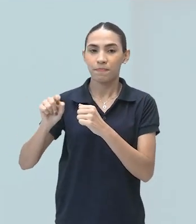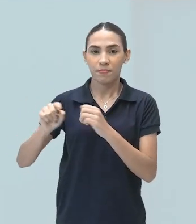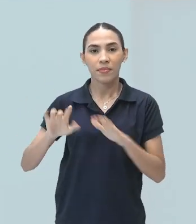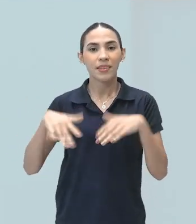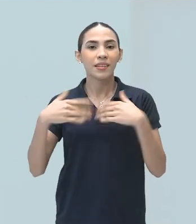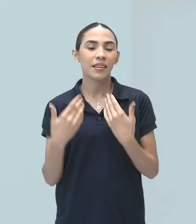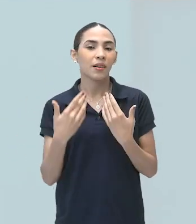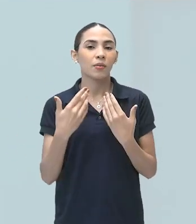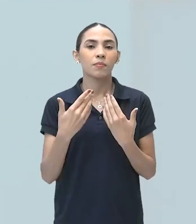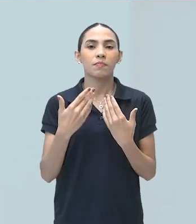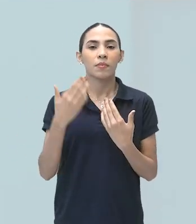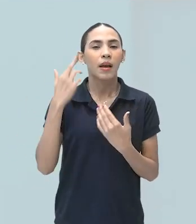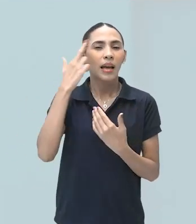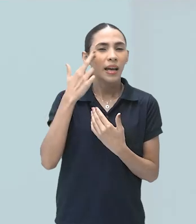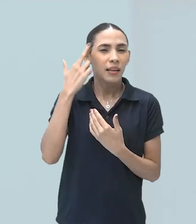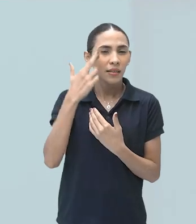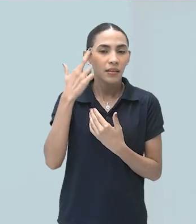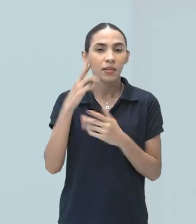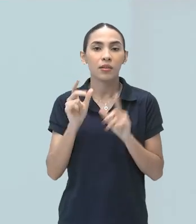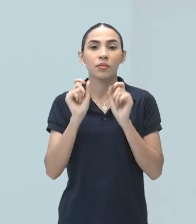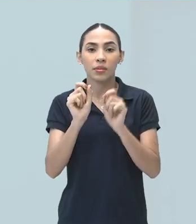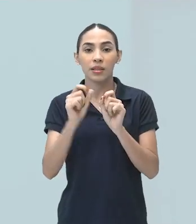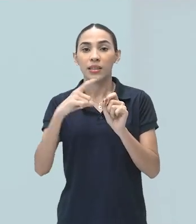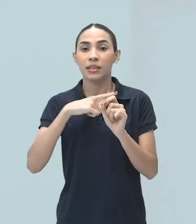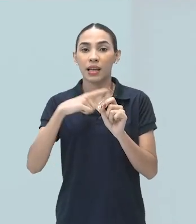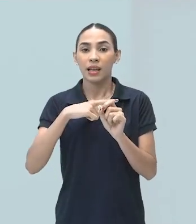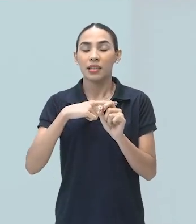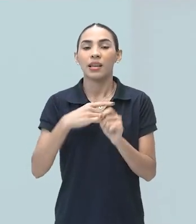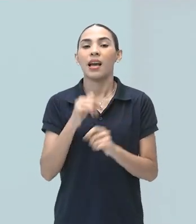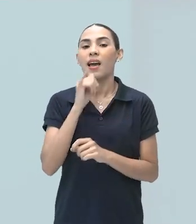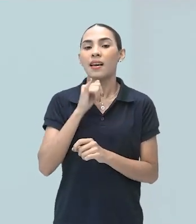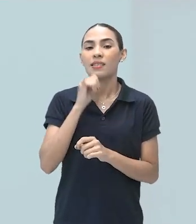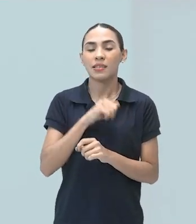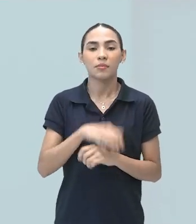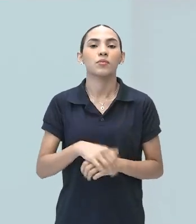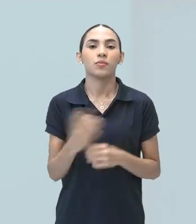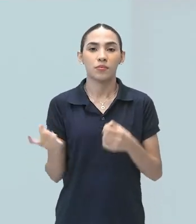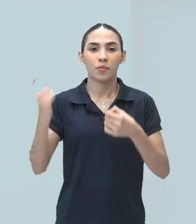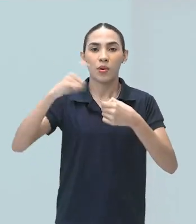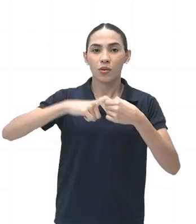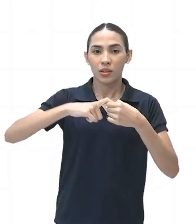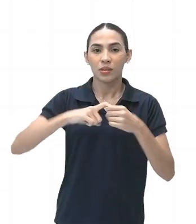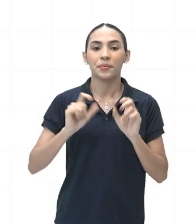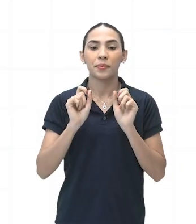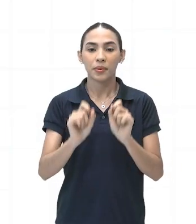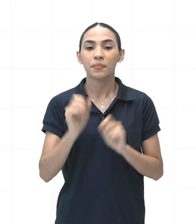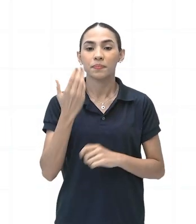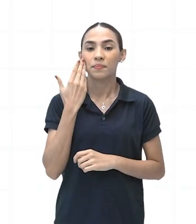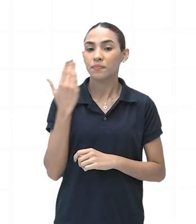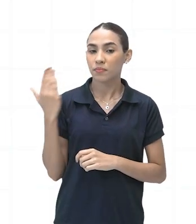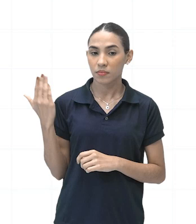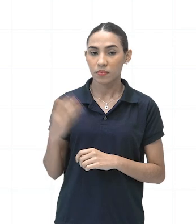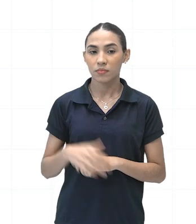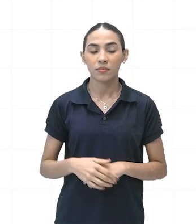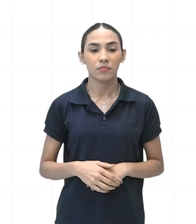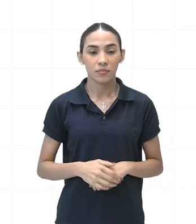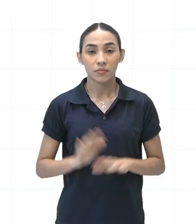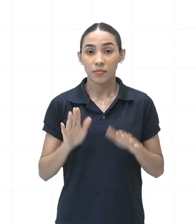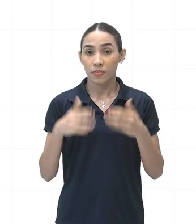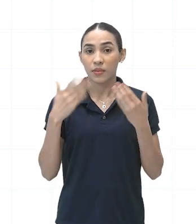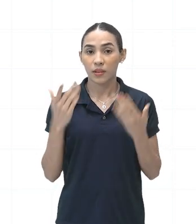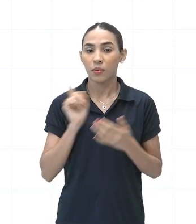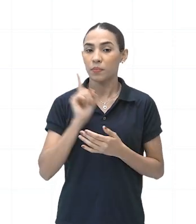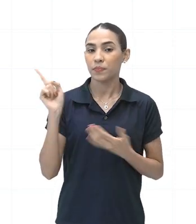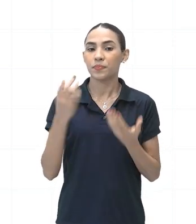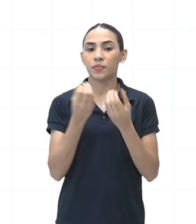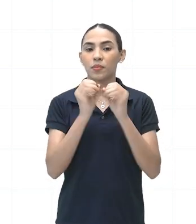para refrescarmos a nossa memória, temos aí o nosso seguinte exemplo, retomando, olhem só, vamos lá. Então,